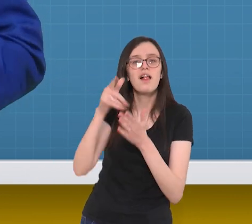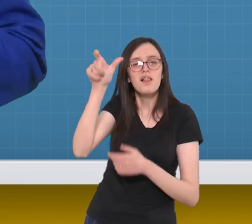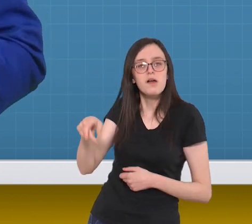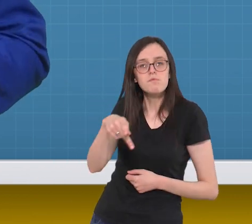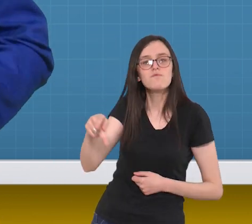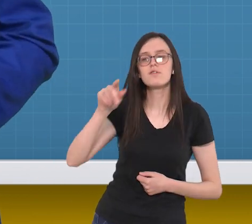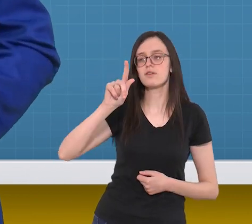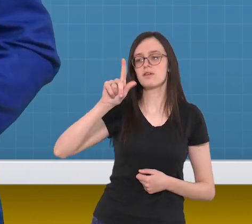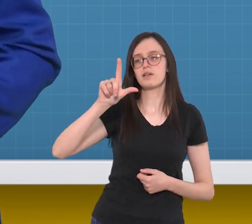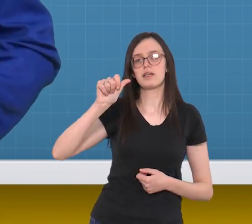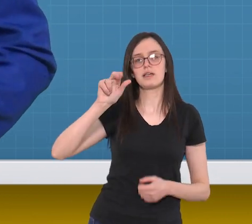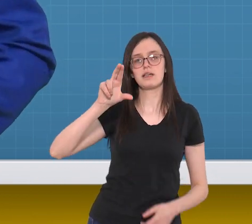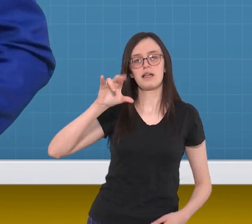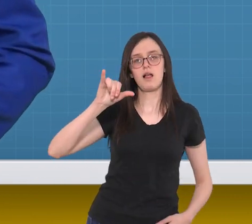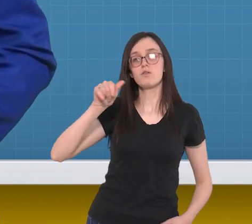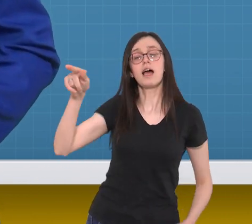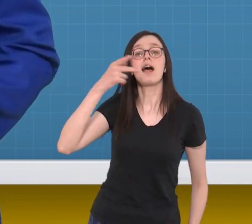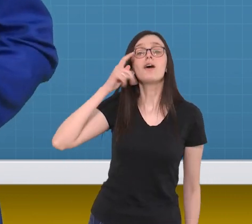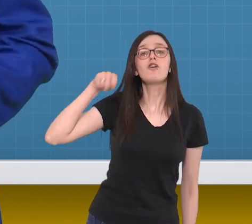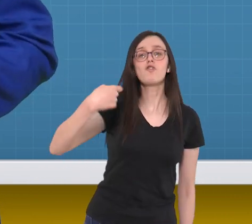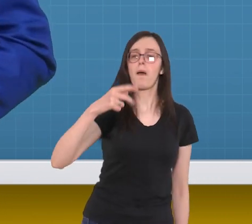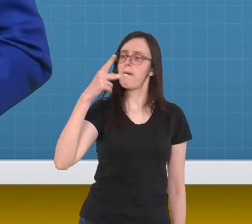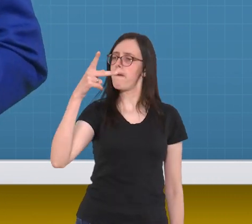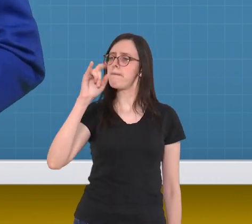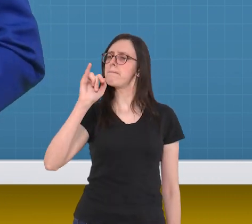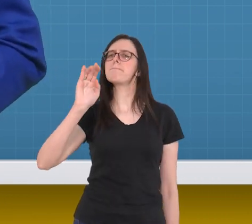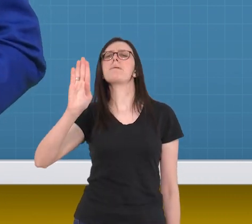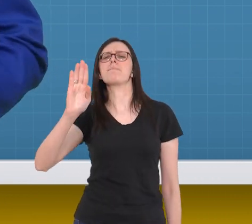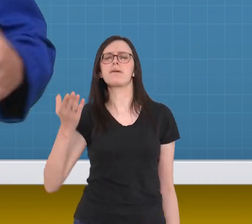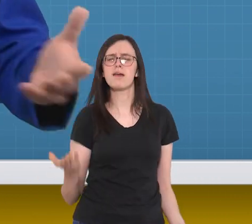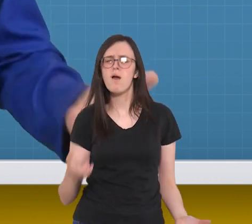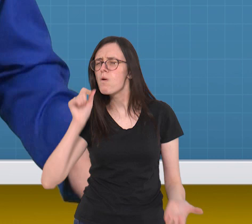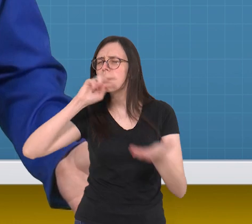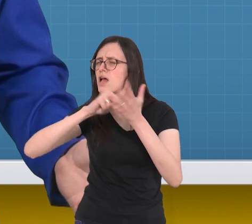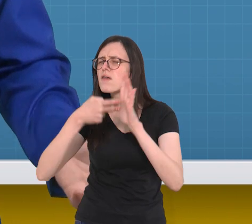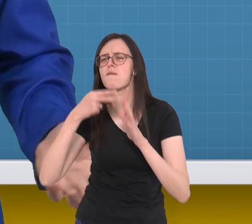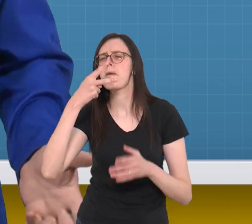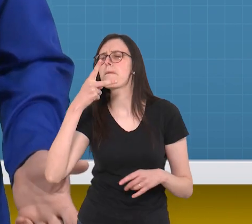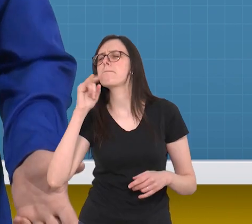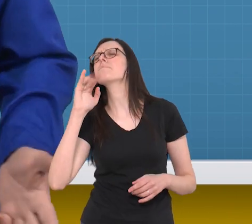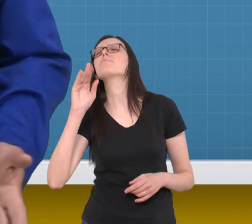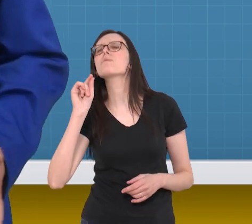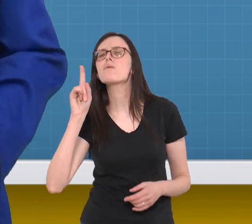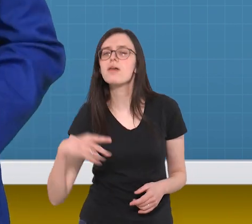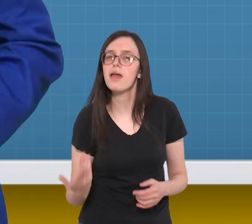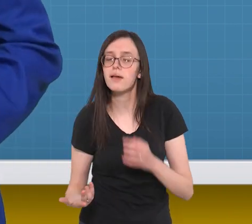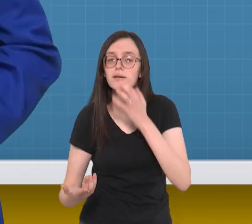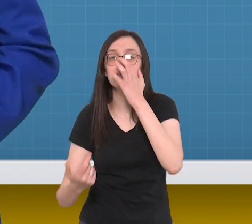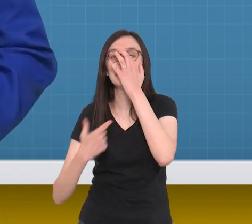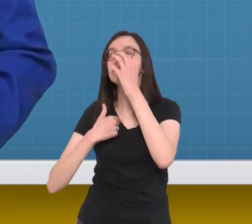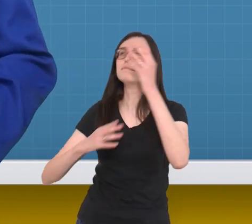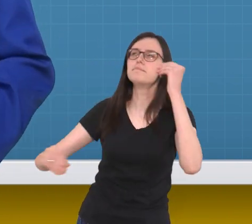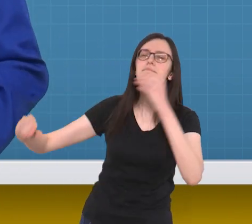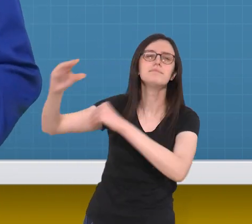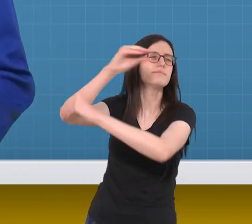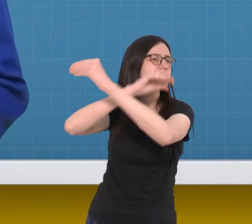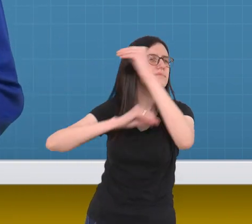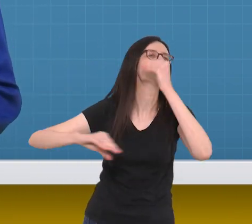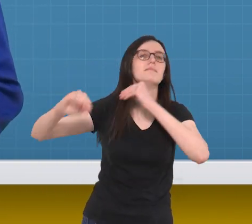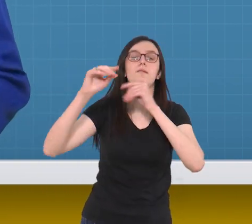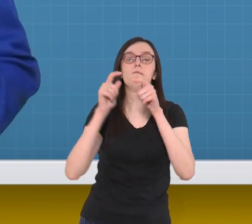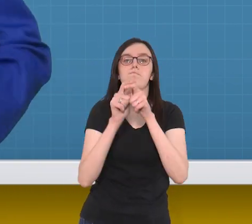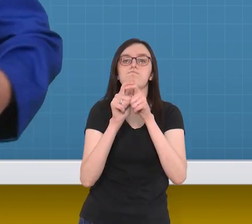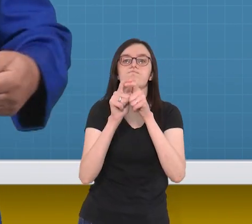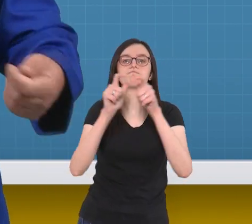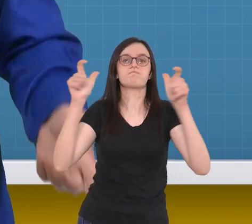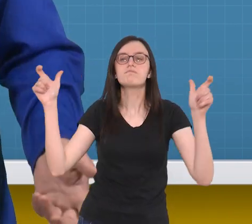Gláucia, ela fala lá inclusive dessa sigla, o PIB. Mas o que significa esse PIB? Eu ouço falar que ele